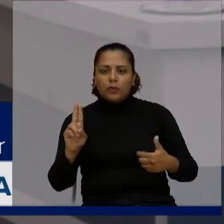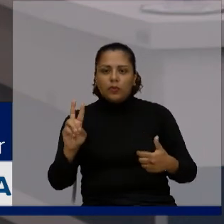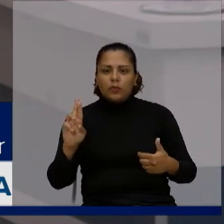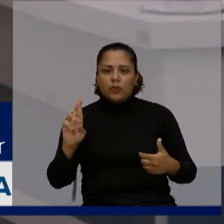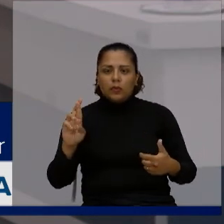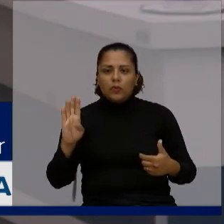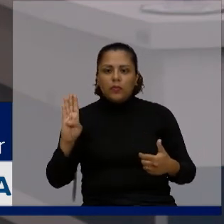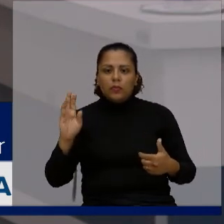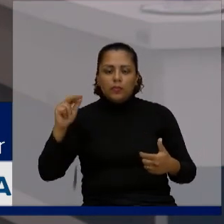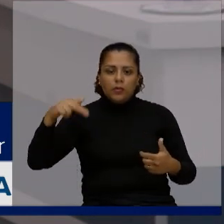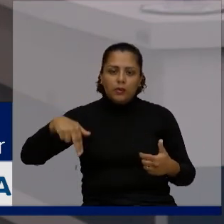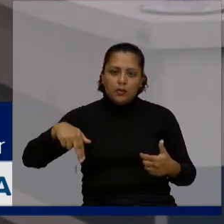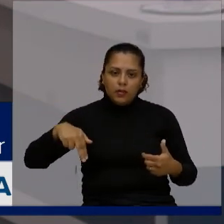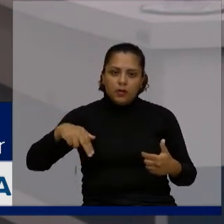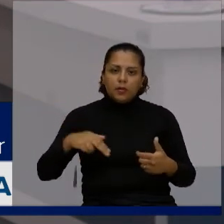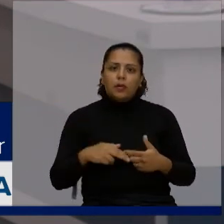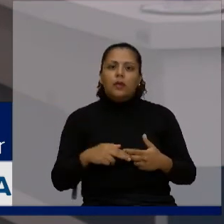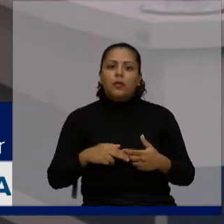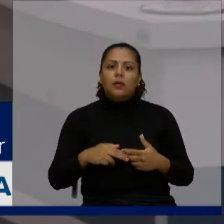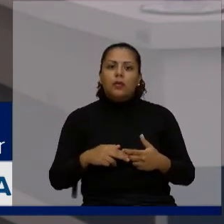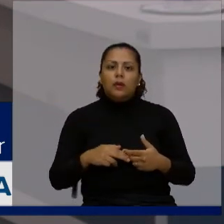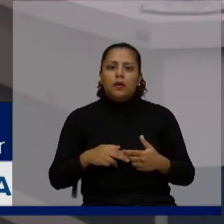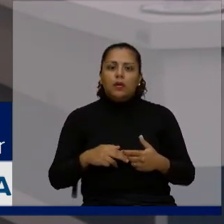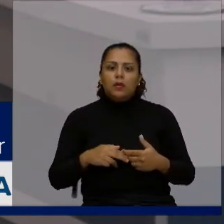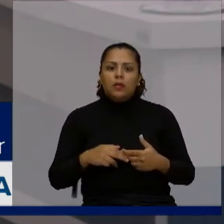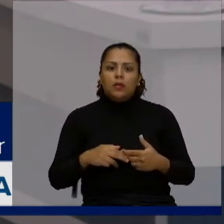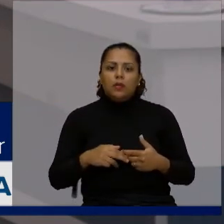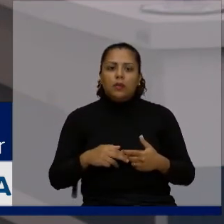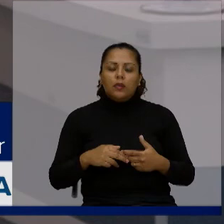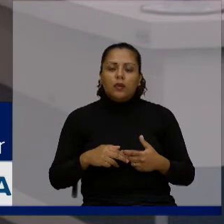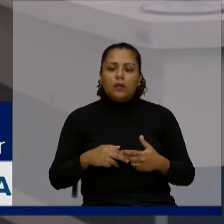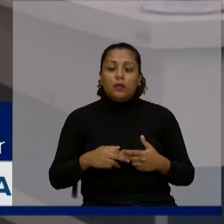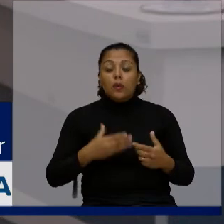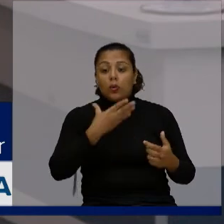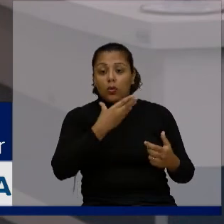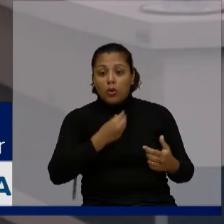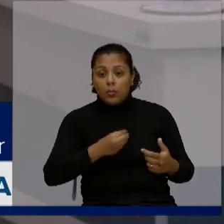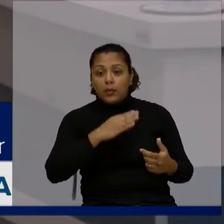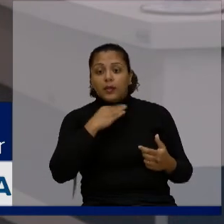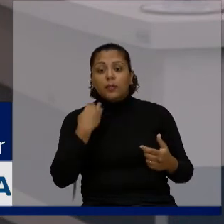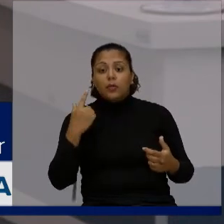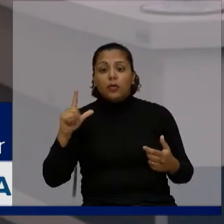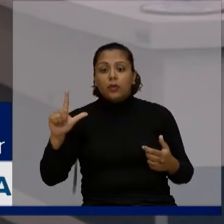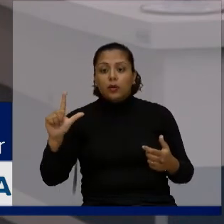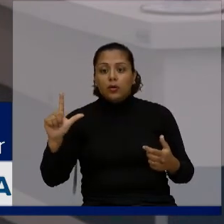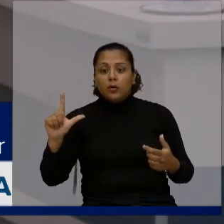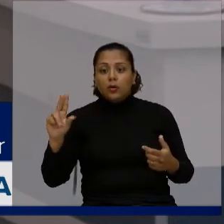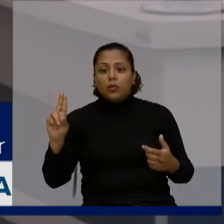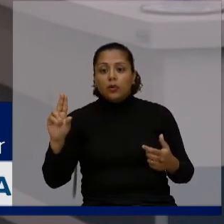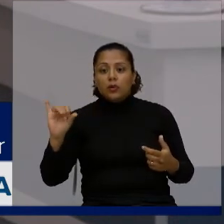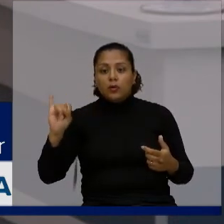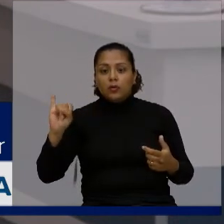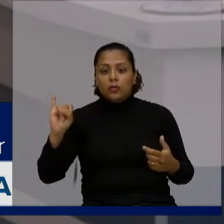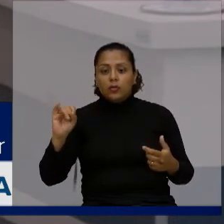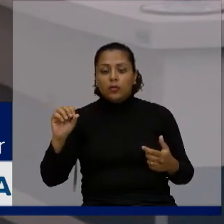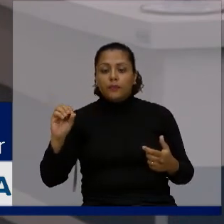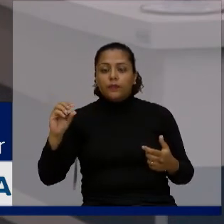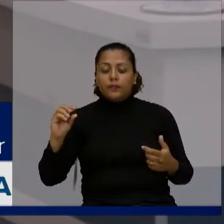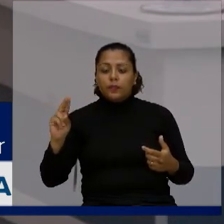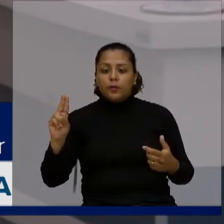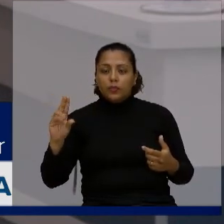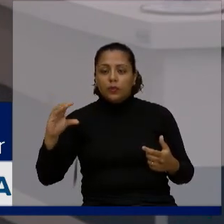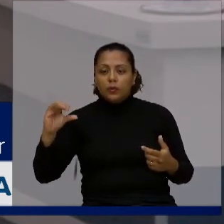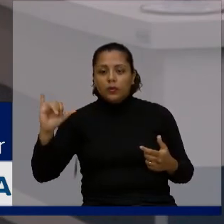que me pediu para registrar, o senhor Luciano Donizete dos Santos, do setor